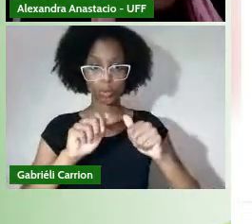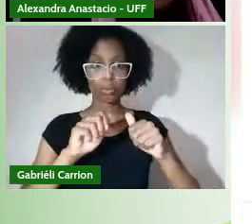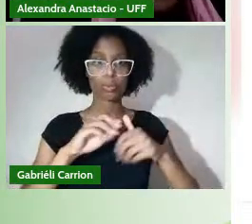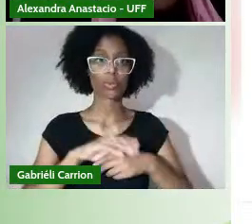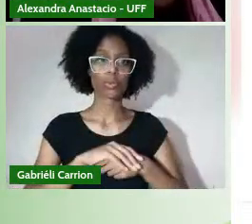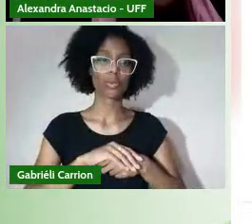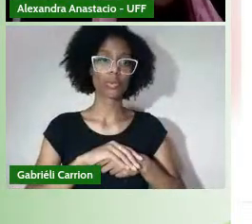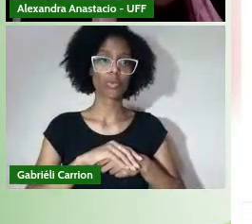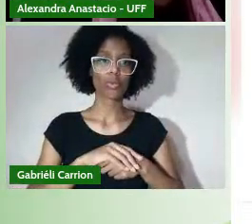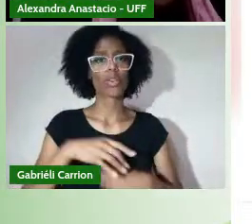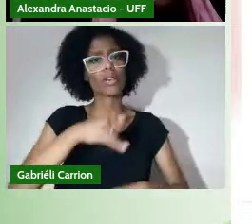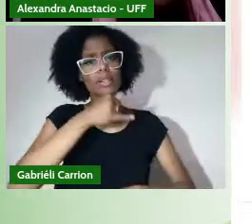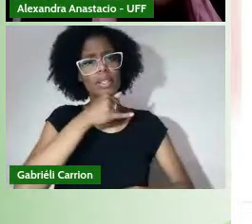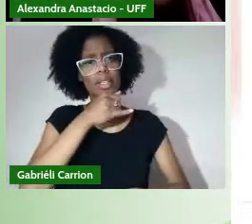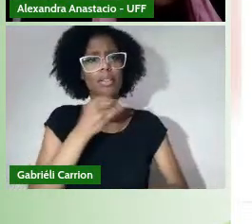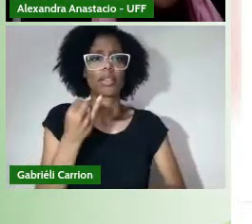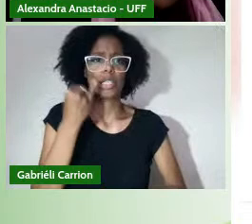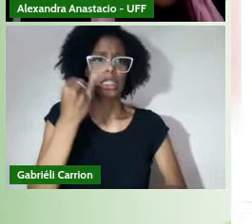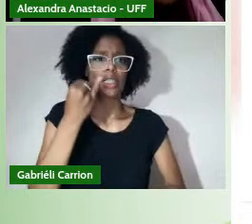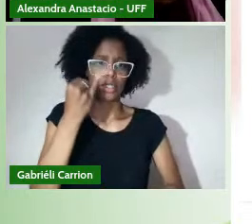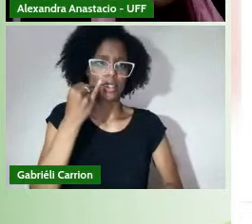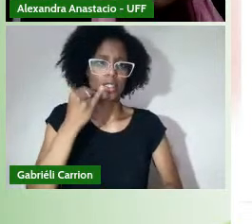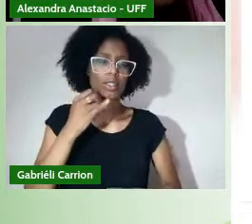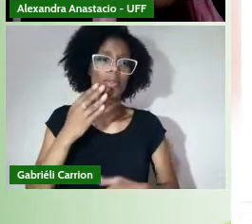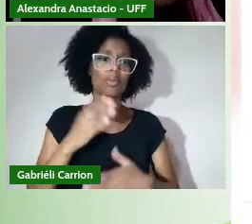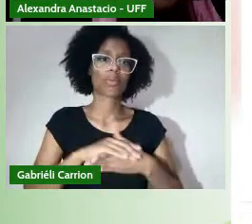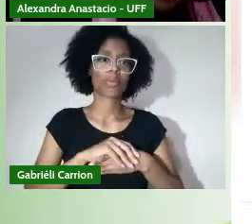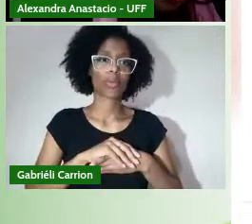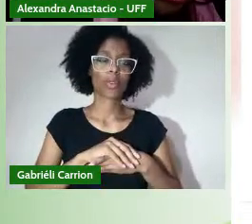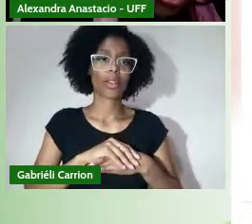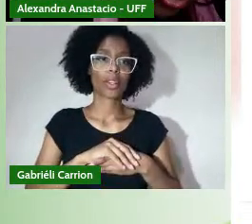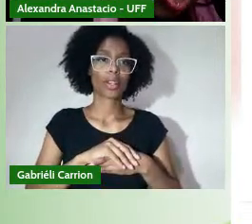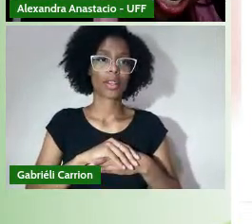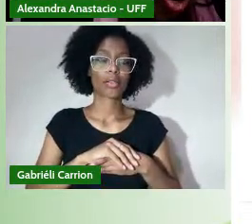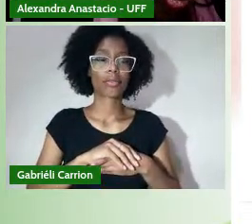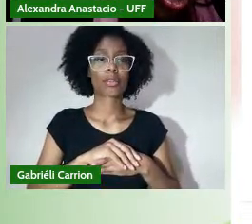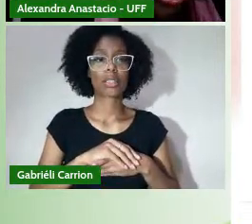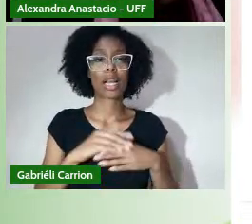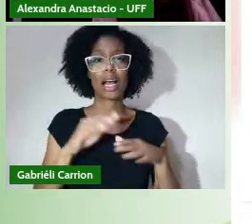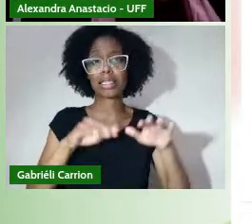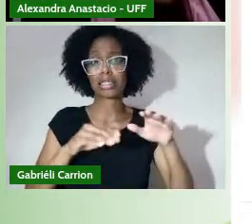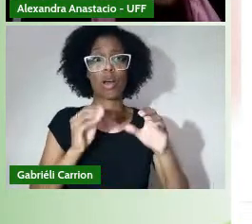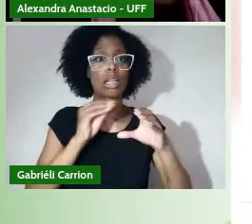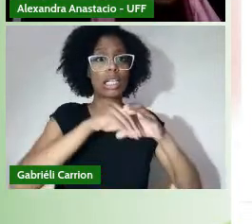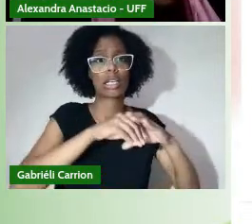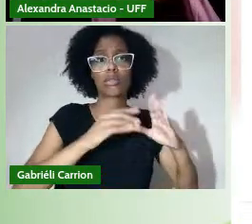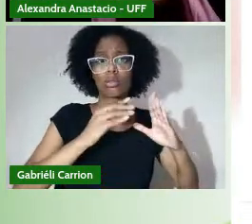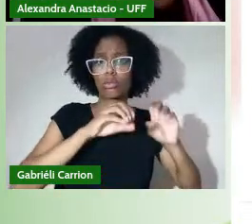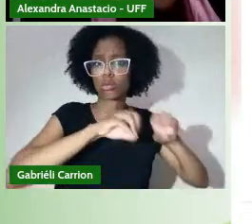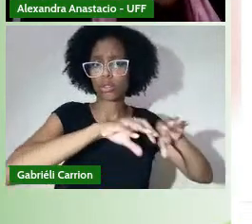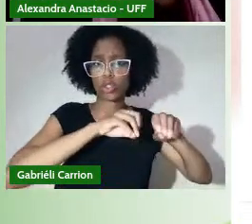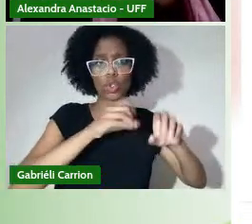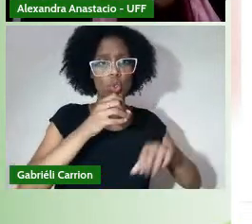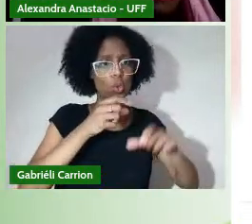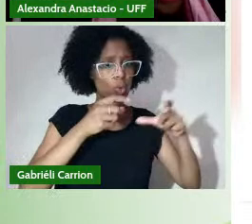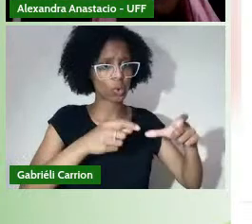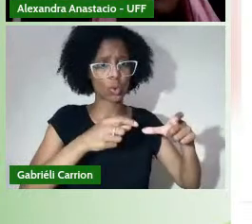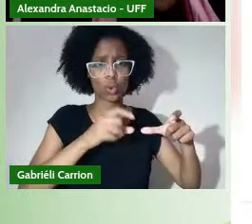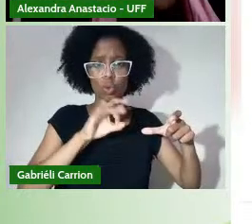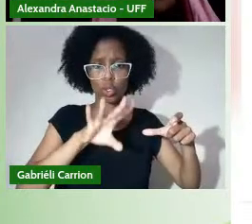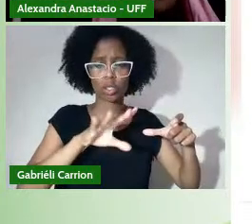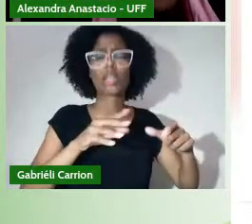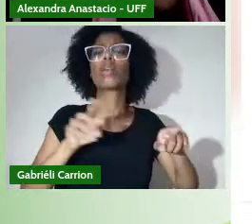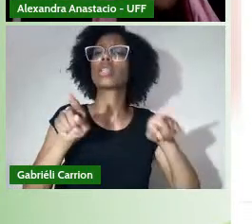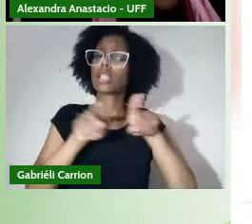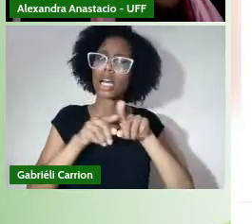são importantíssimos que a gente construiu e que não está restrito à sala de aula. E aí eu estou ampliando para políticas institucionais de uma